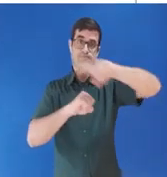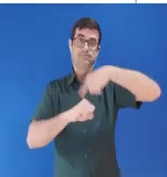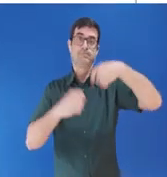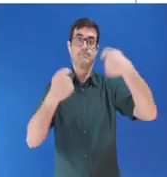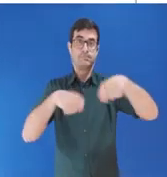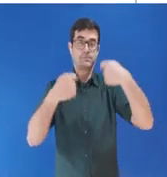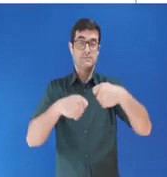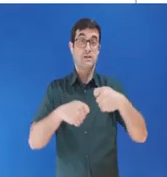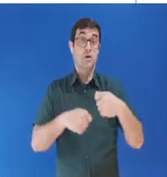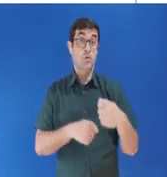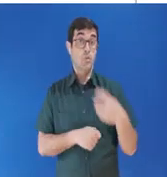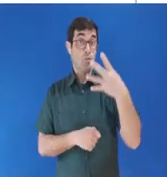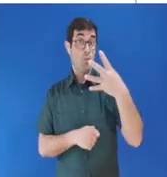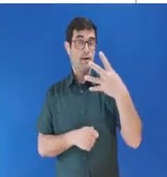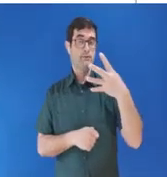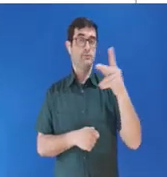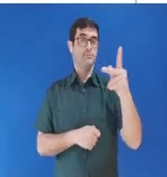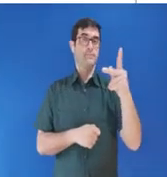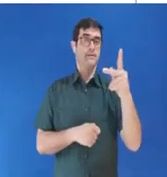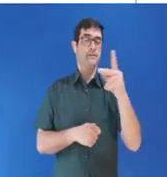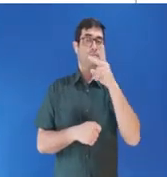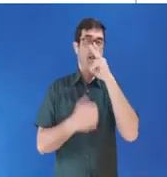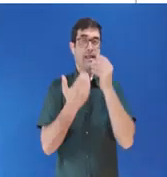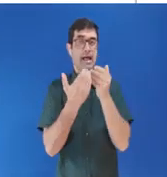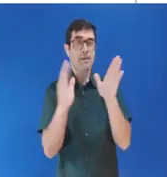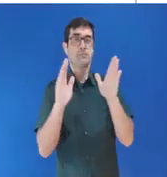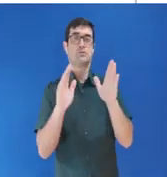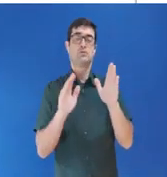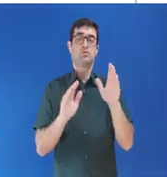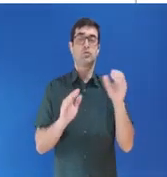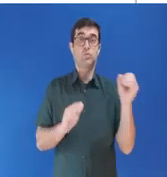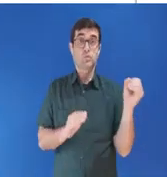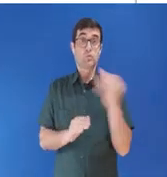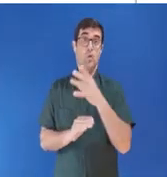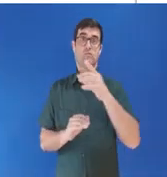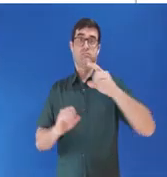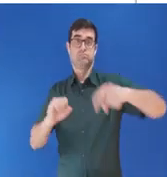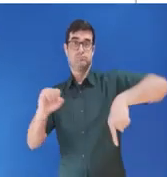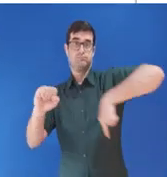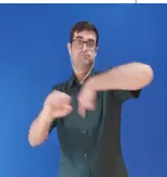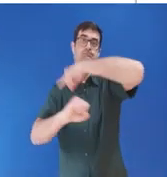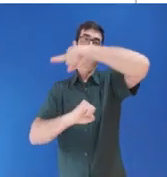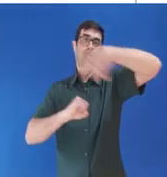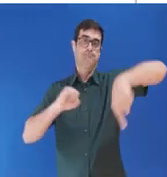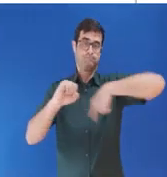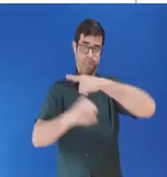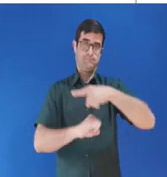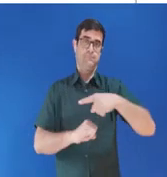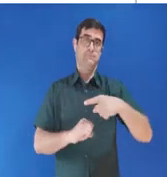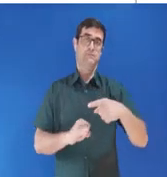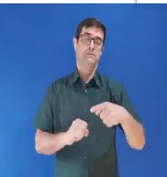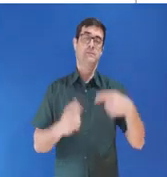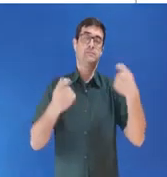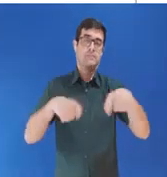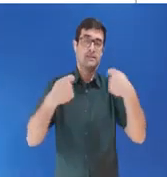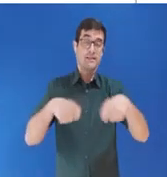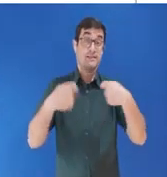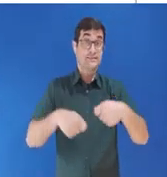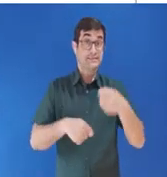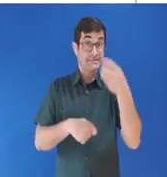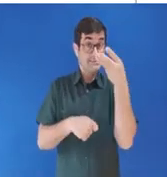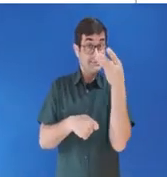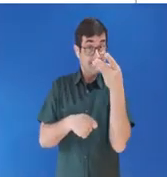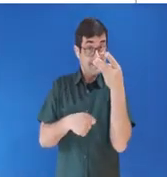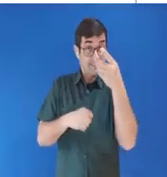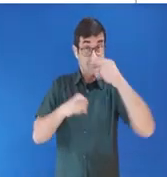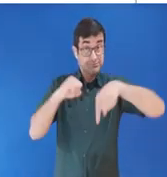4p. Ele abriria um novo orbital, né, onde deveria ter 3 orbitais